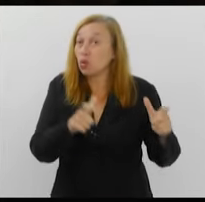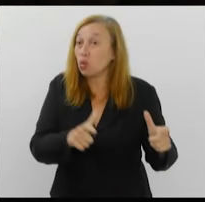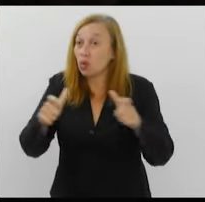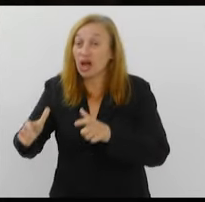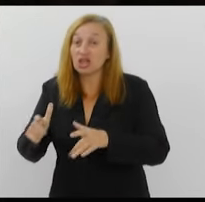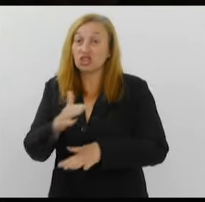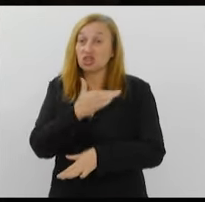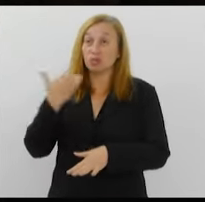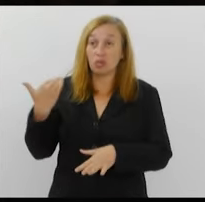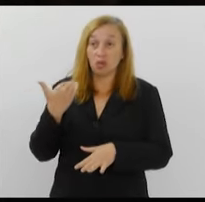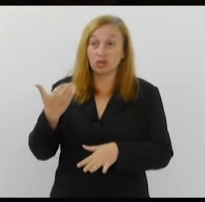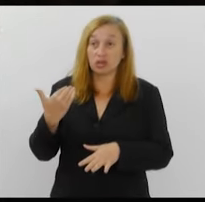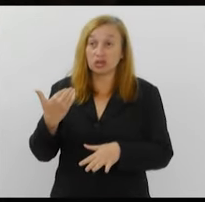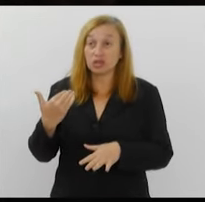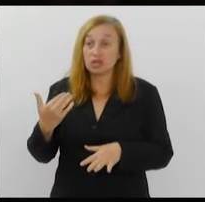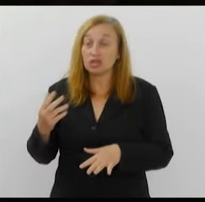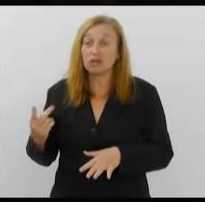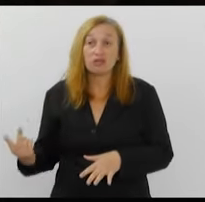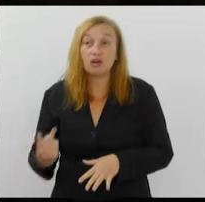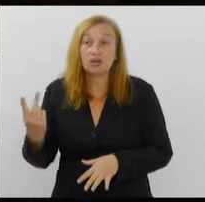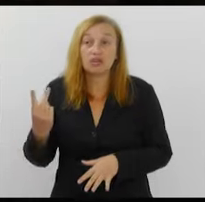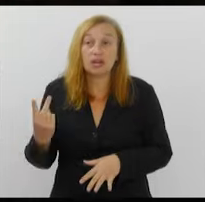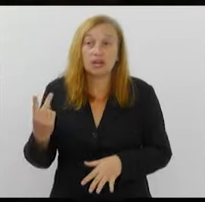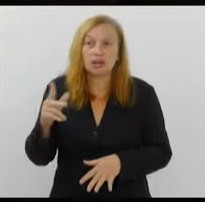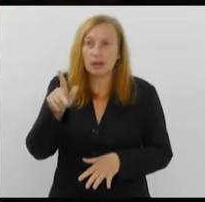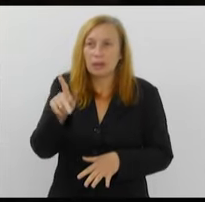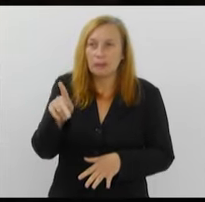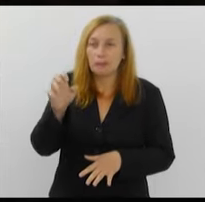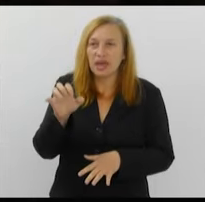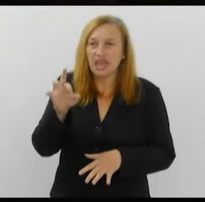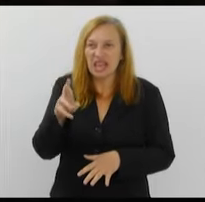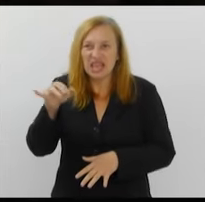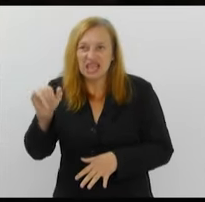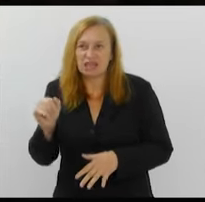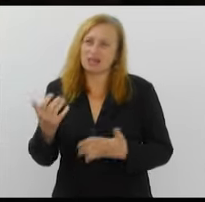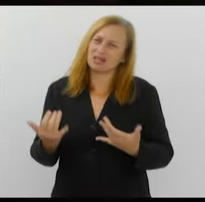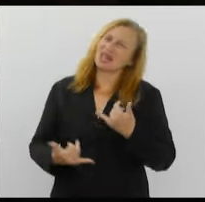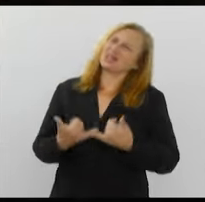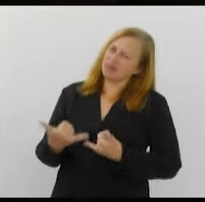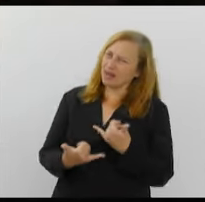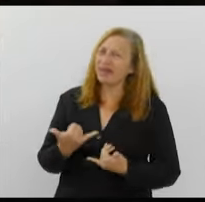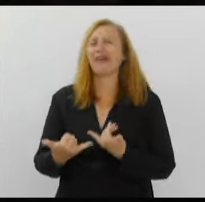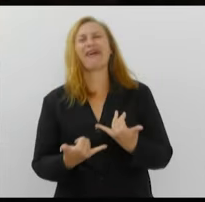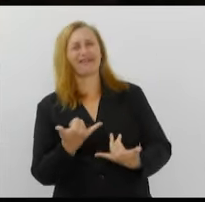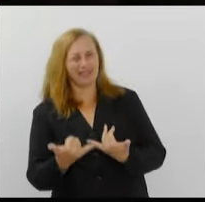morte sejam preservados para a perícia. Tá de brincadeira, irmão. Tu tá numa